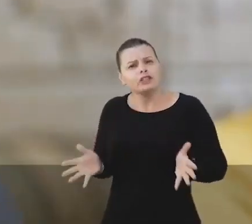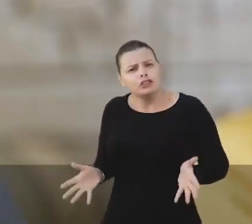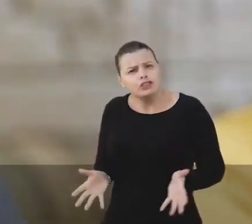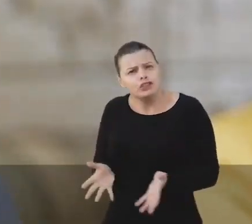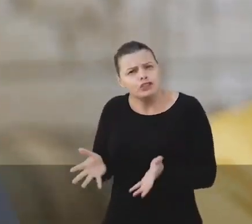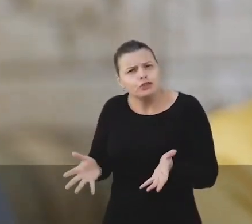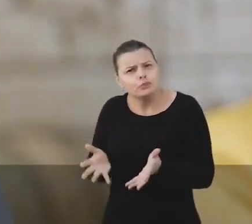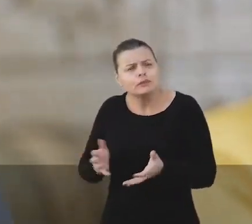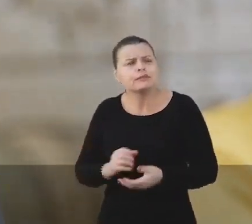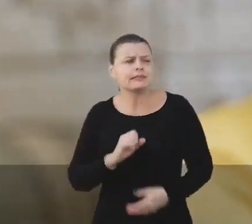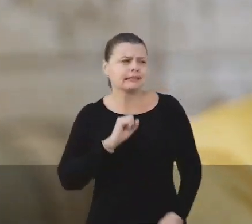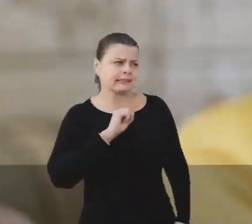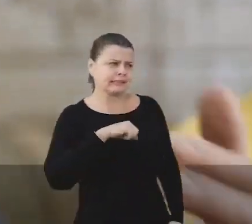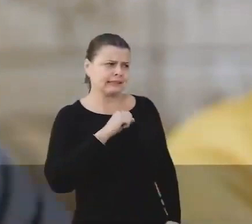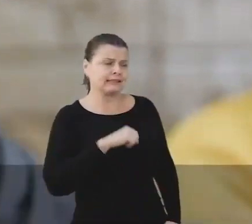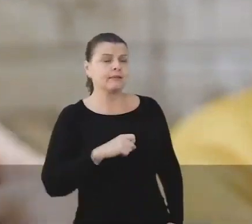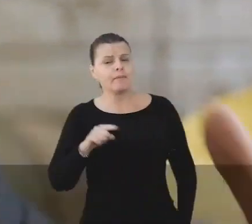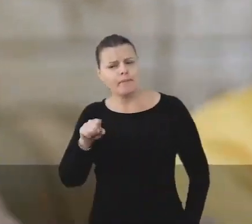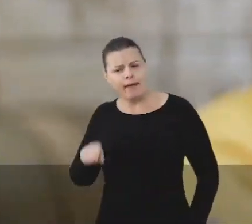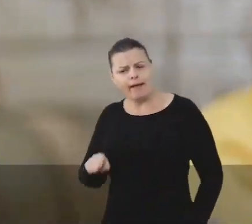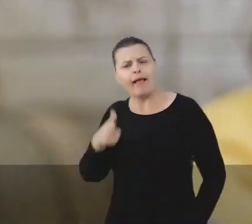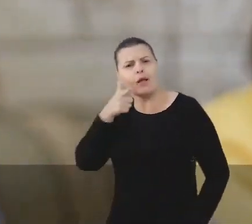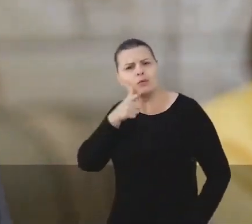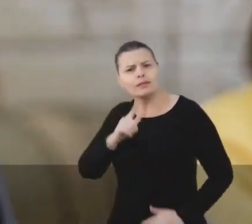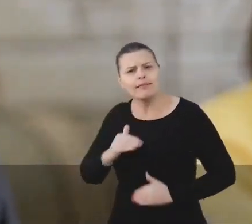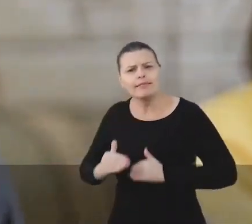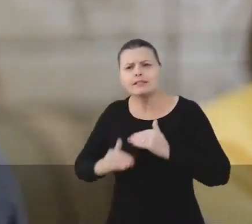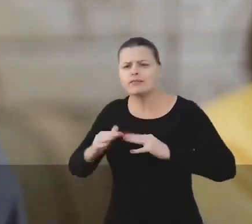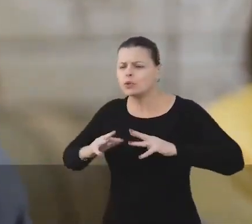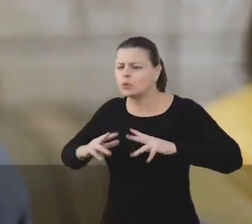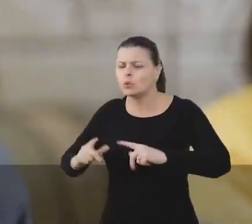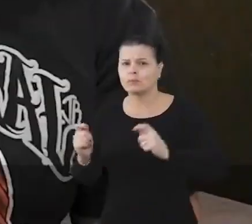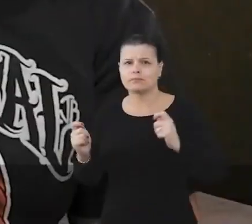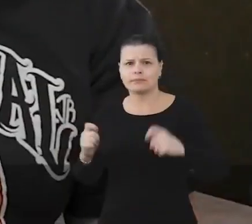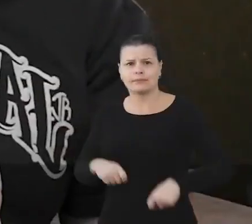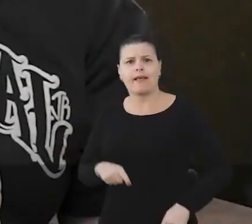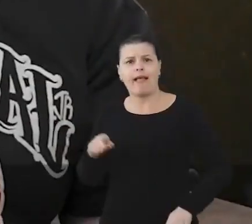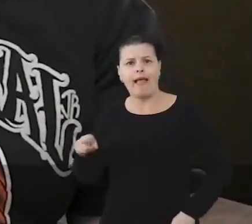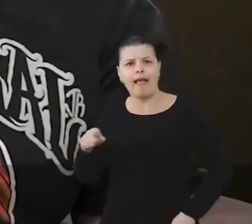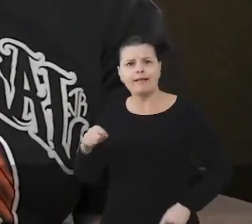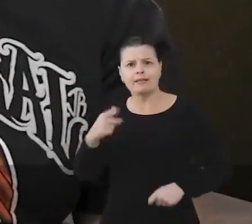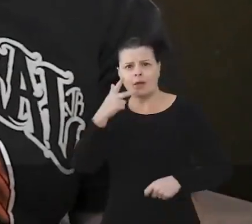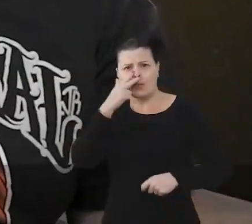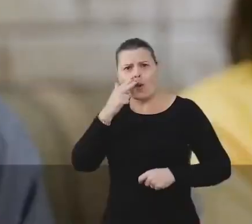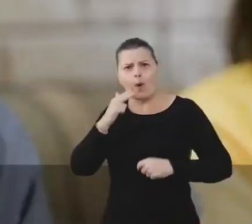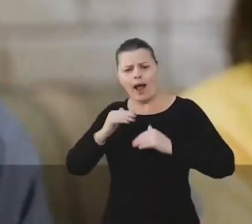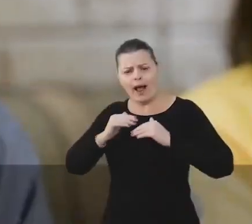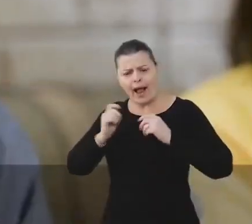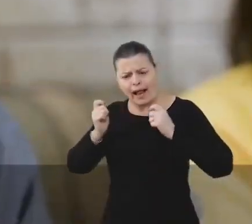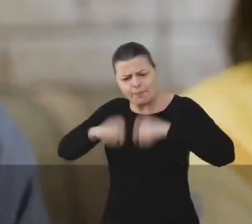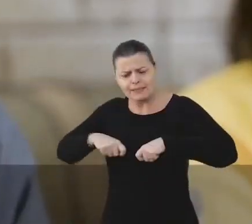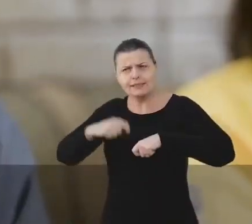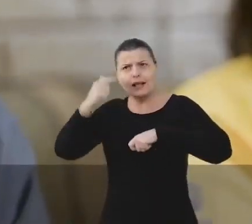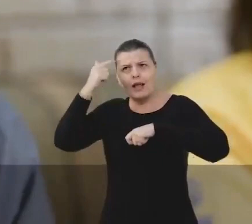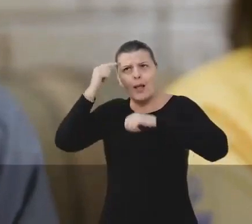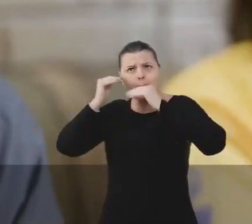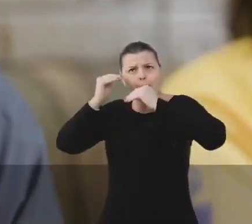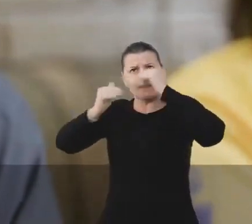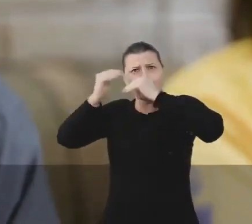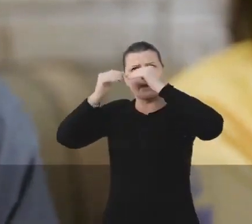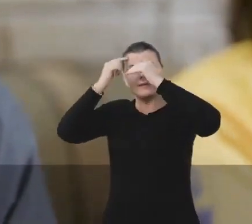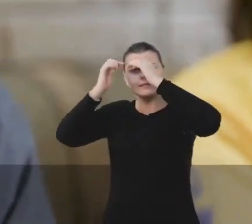fazer a estimulação, né, para que ela desenvolva todo o seu potencial, né? Essa ativação da capacidade